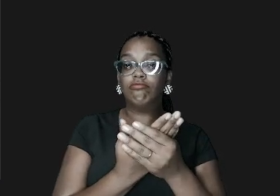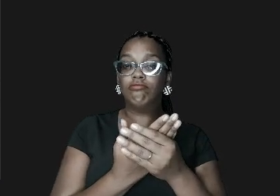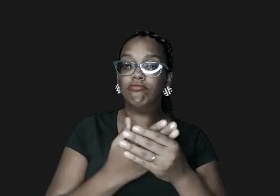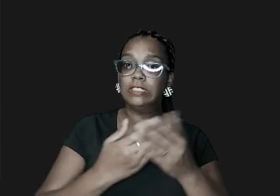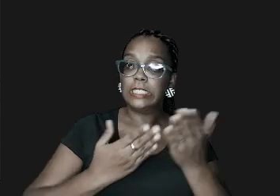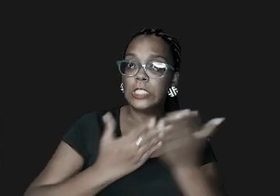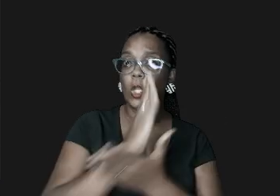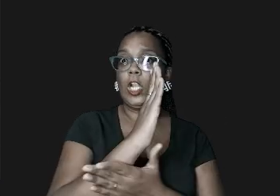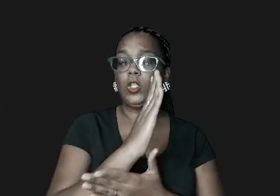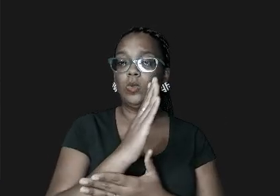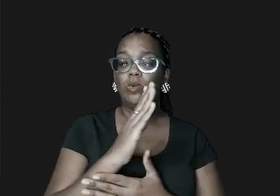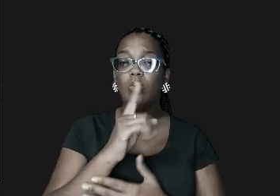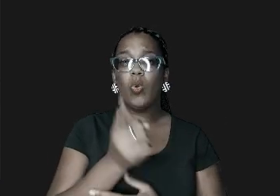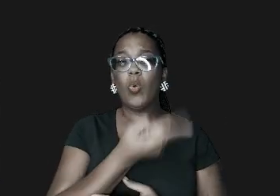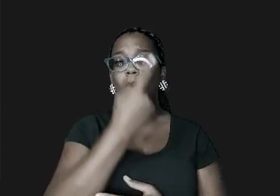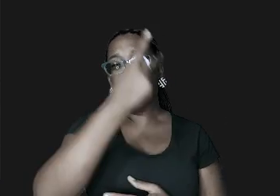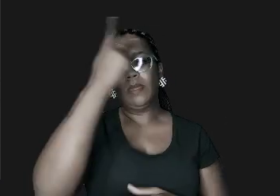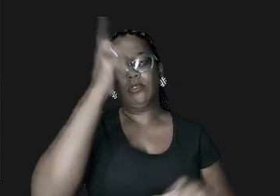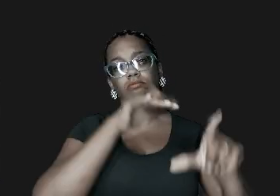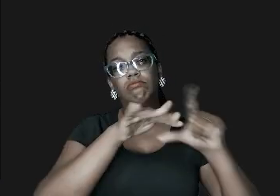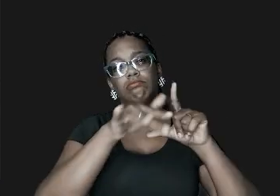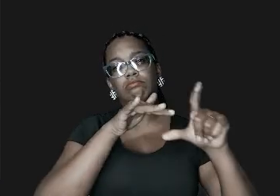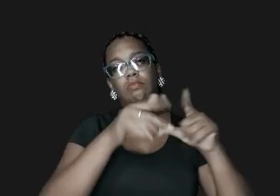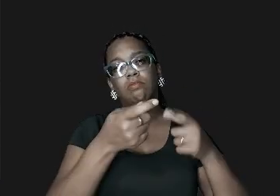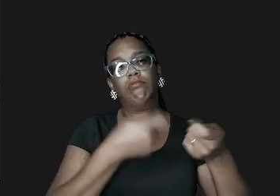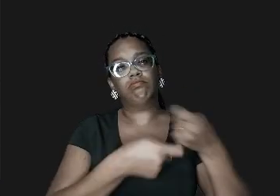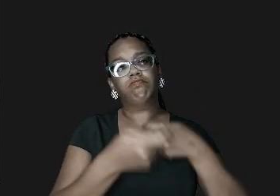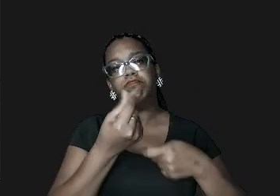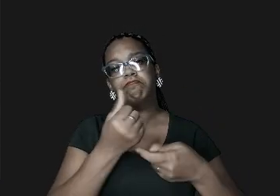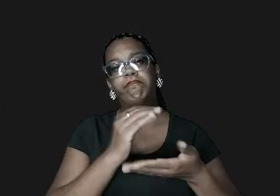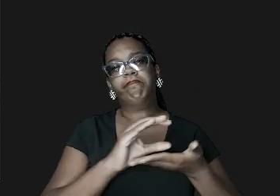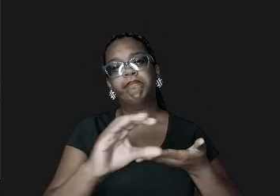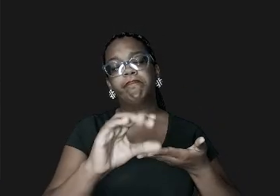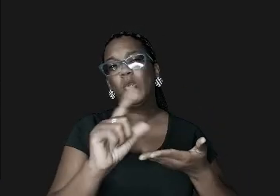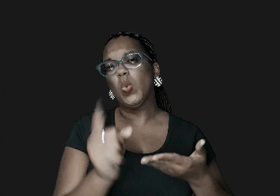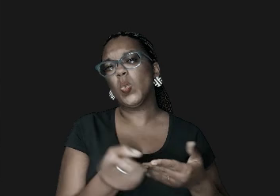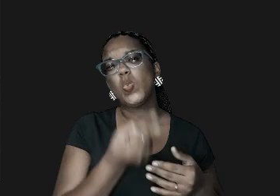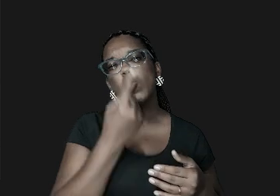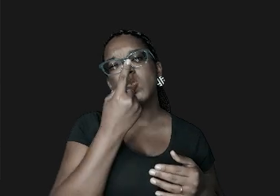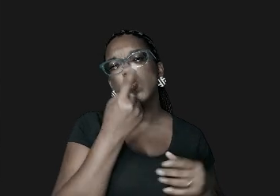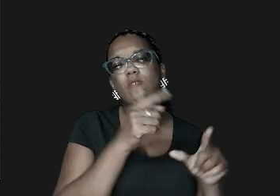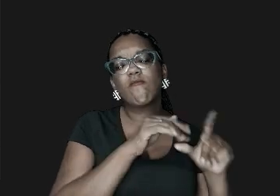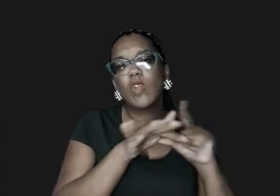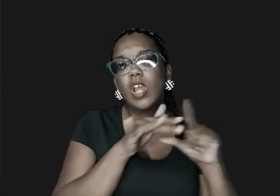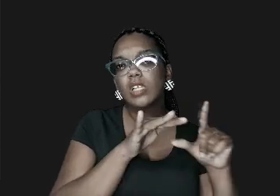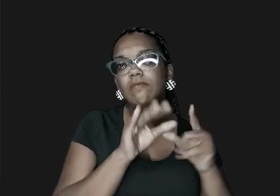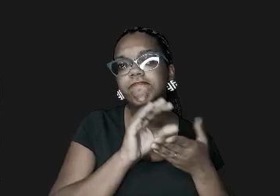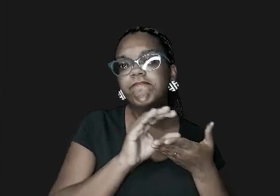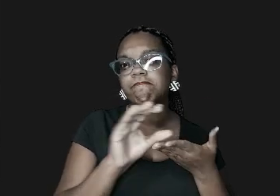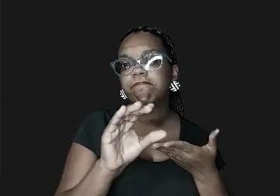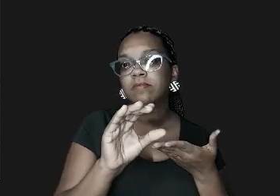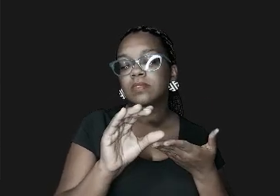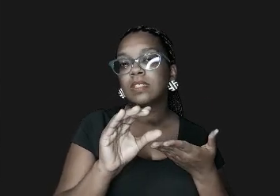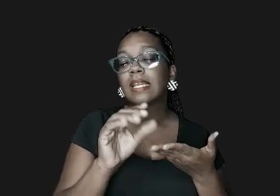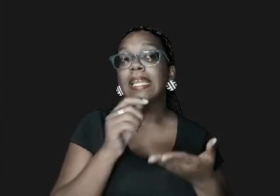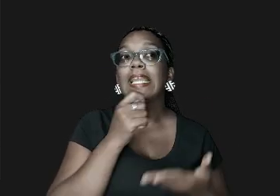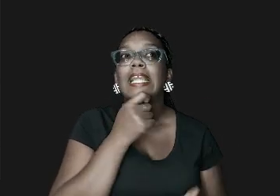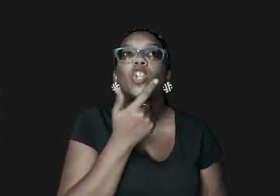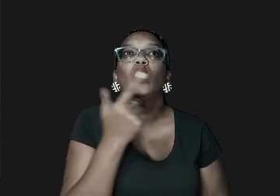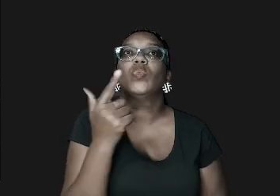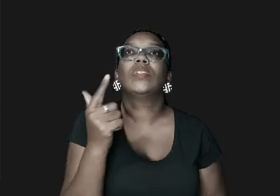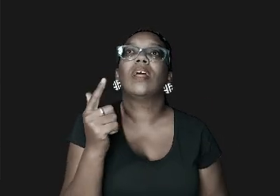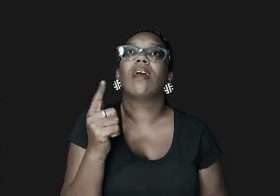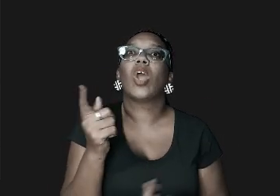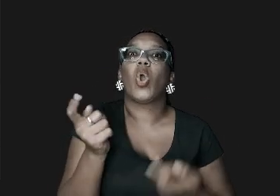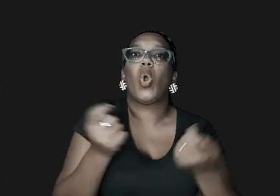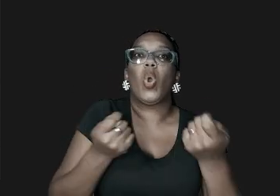sancionador de um influenciador de investimento que seja unicamente um